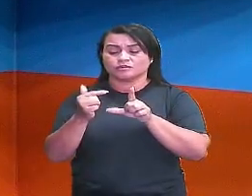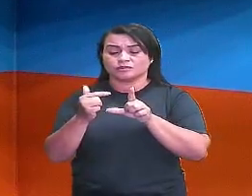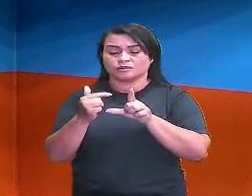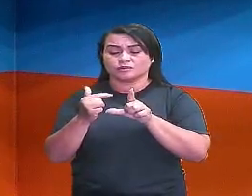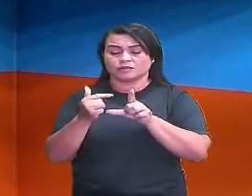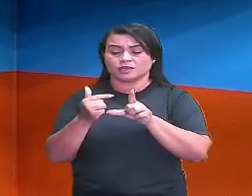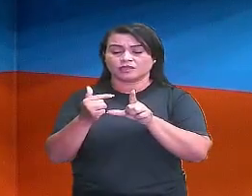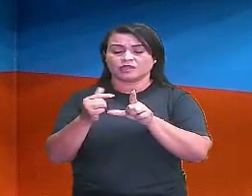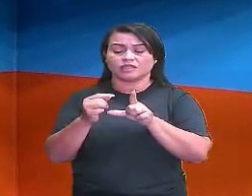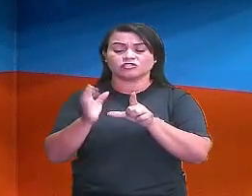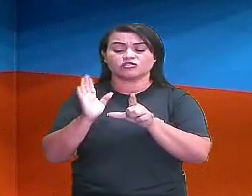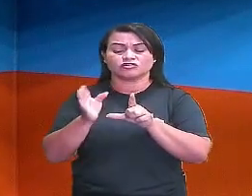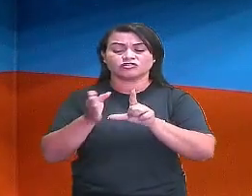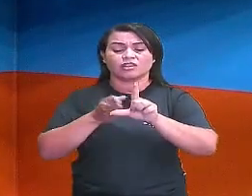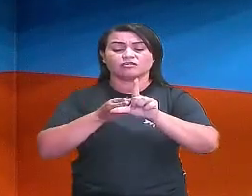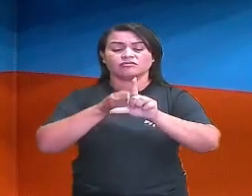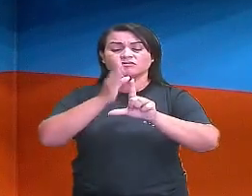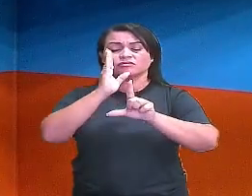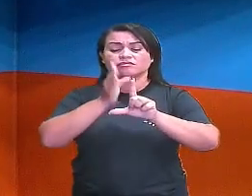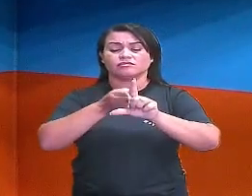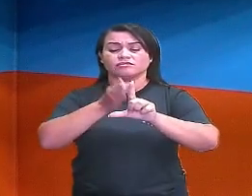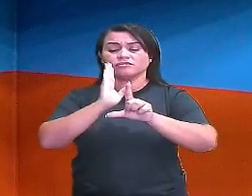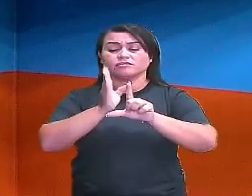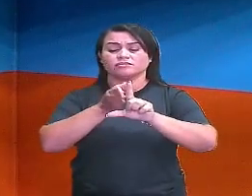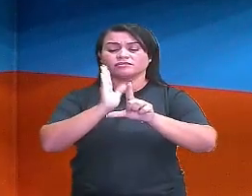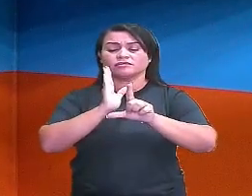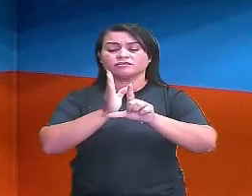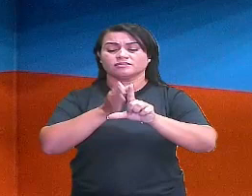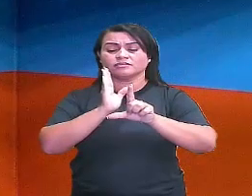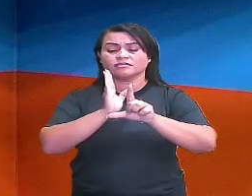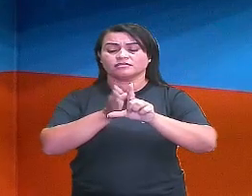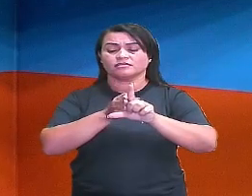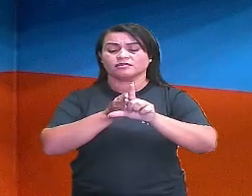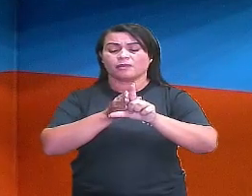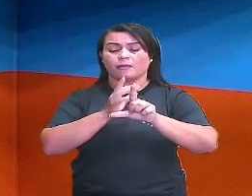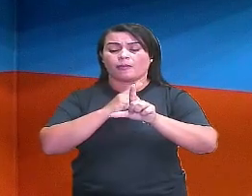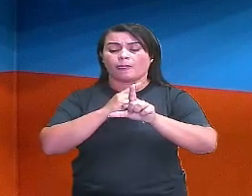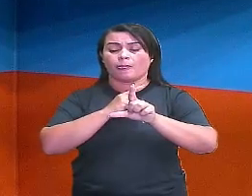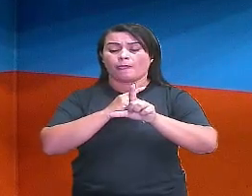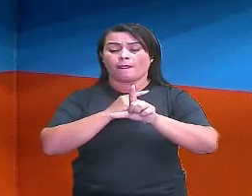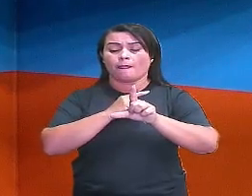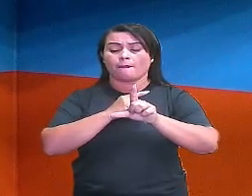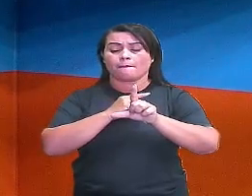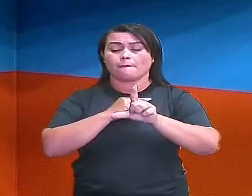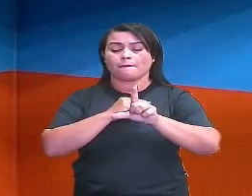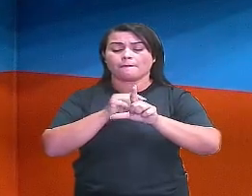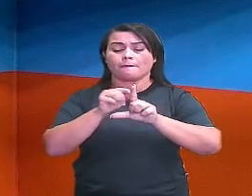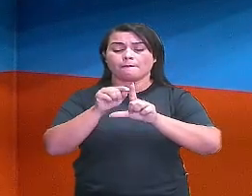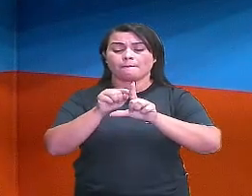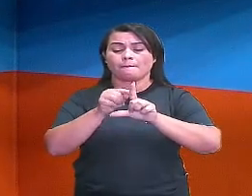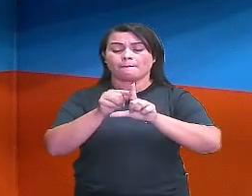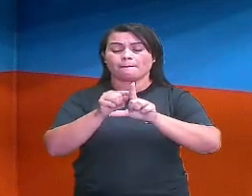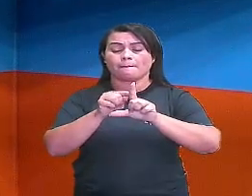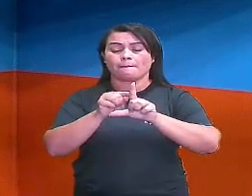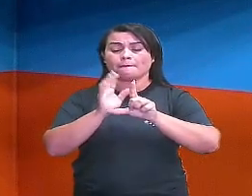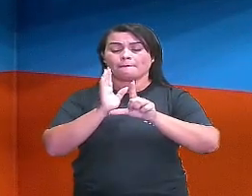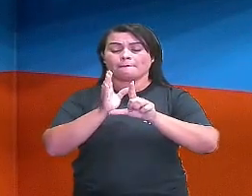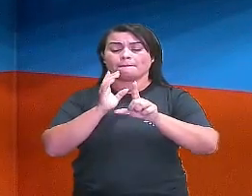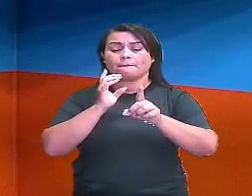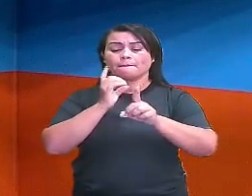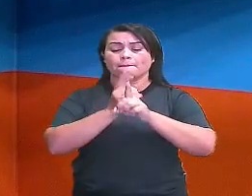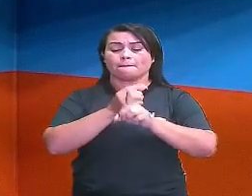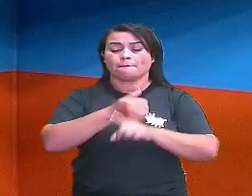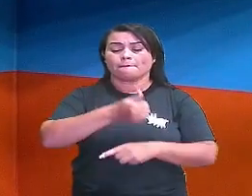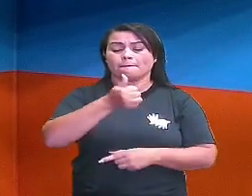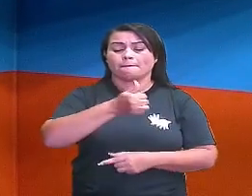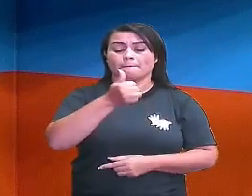precisar traçar a reta vai estar aqui, ó. É essa aqui, ó. Então, eu vou, ó, marco aqui no 4. Achei o primeiro